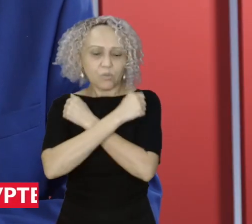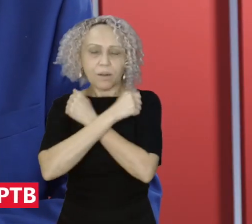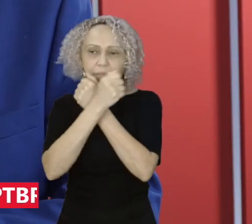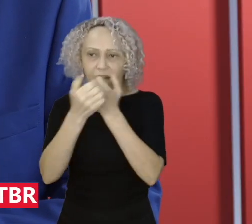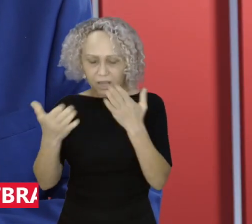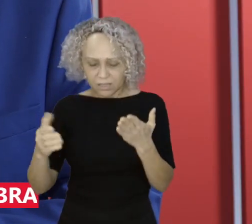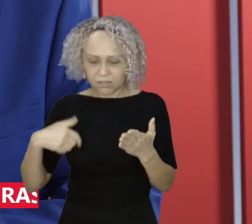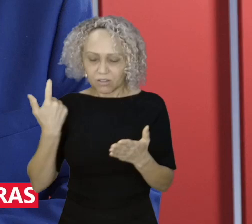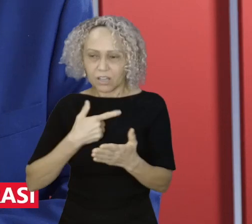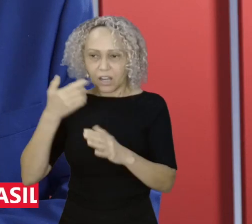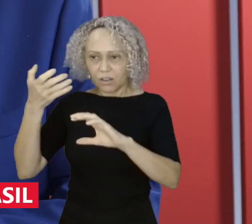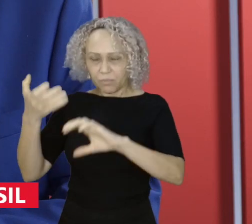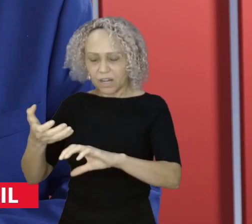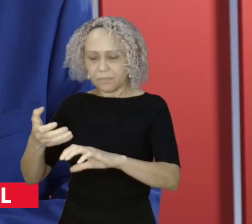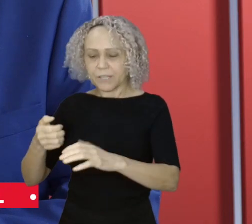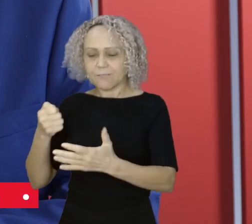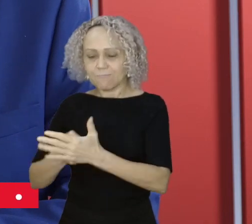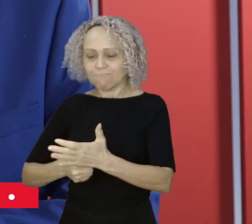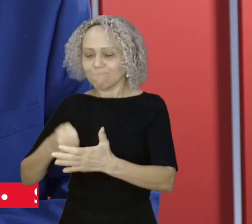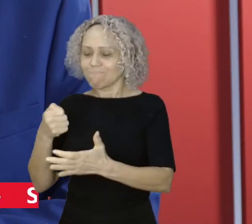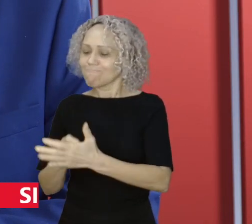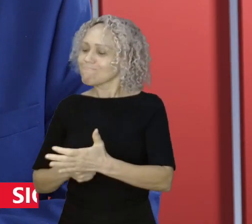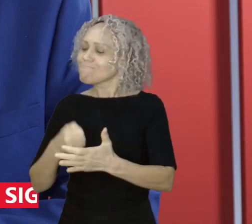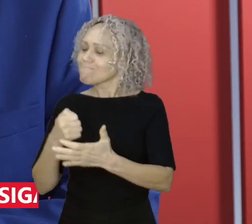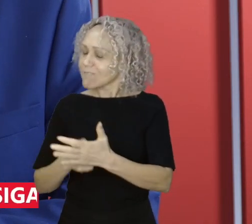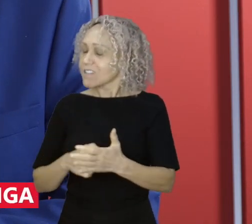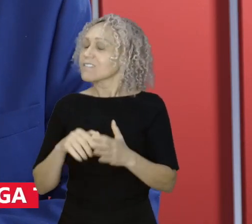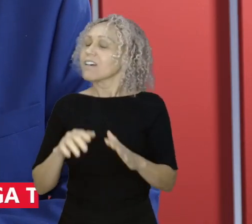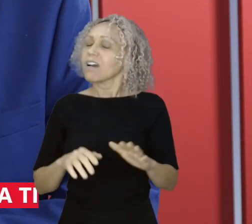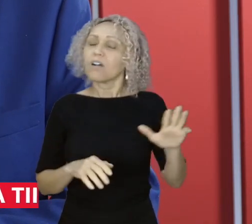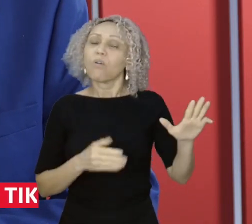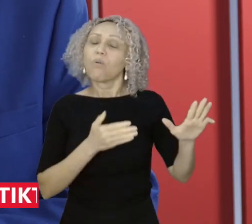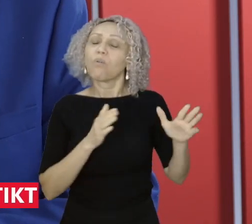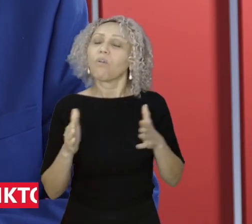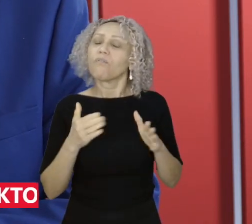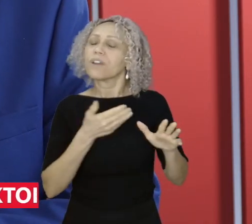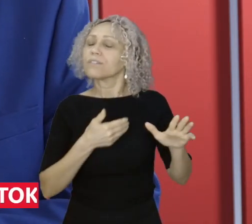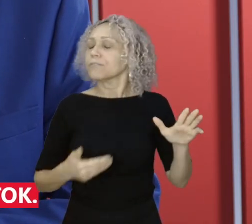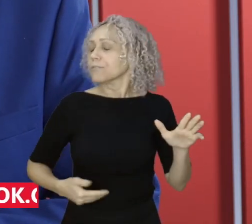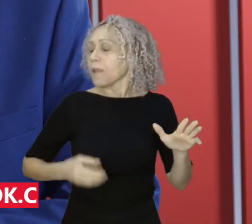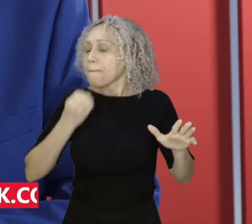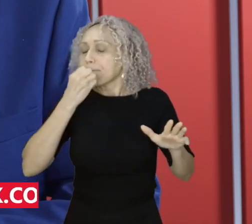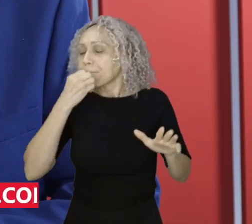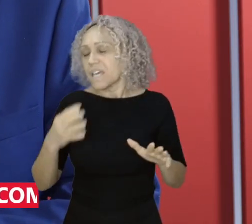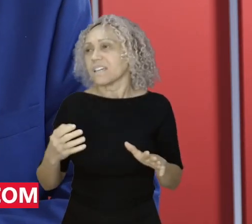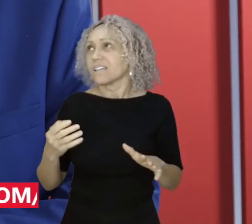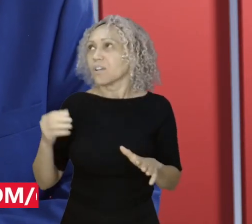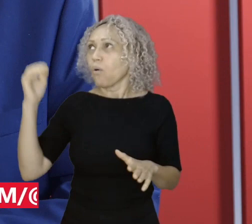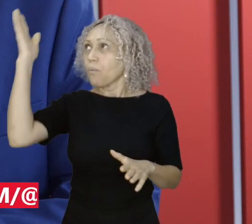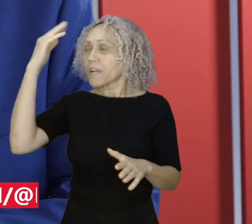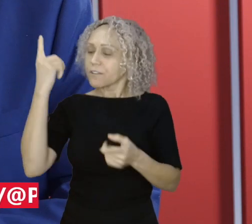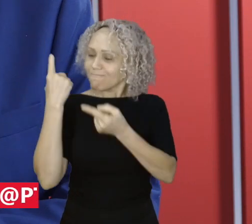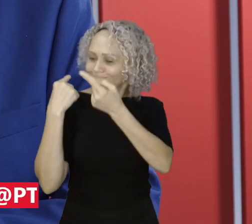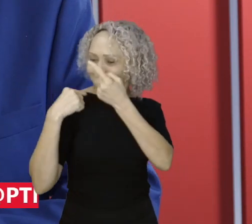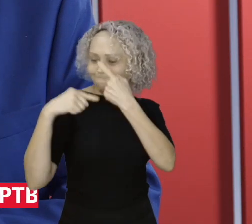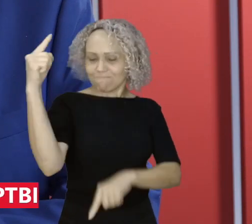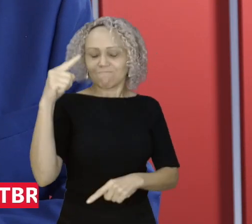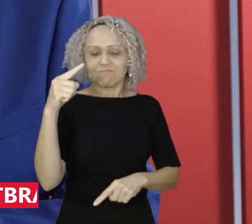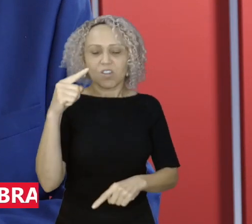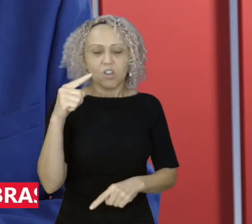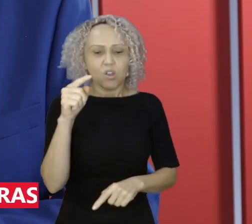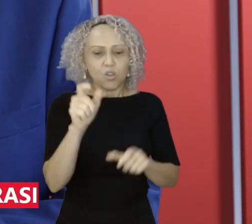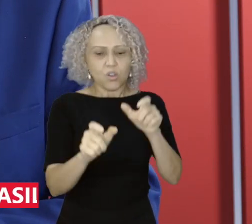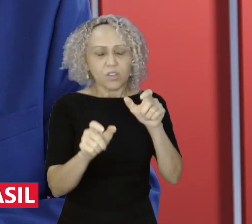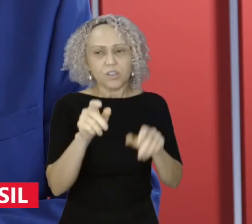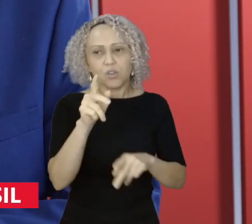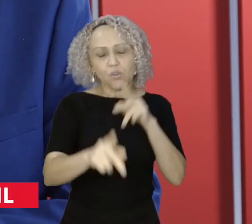e o governo do presidente Lula está indo muito bem. Nós vamos mudar o Brasil de novo, vamos tirar o povo da fome e da miséria, e a dignidade está